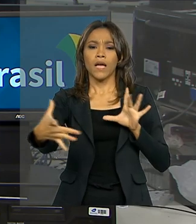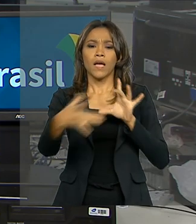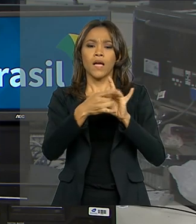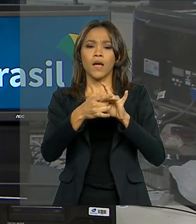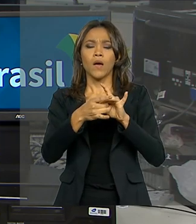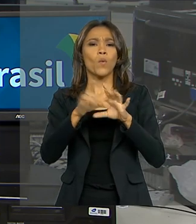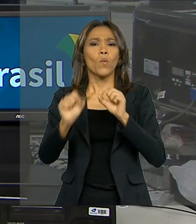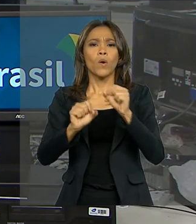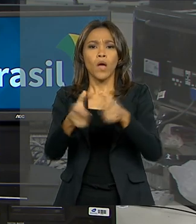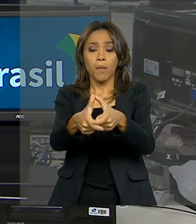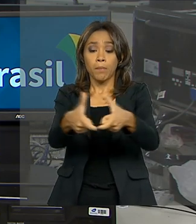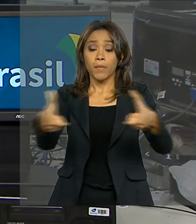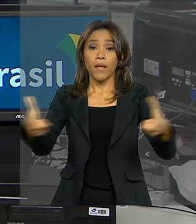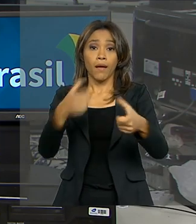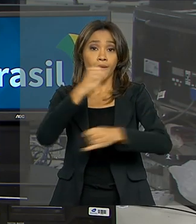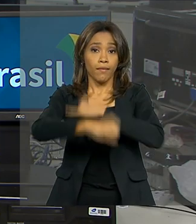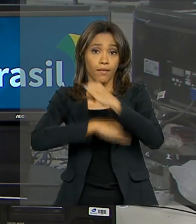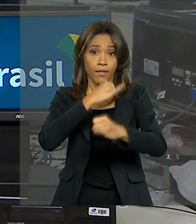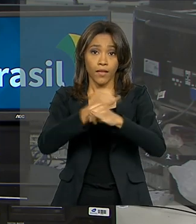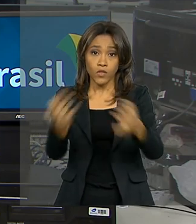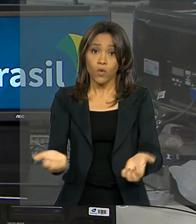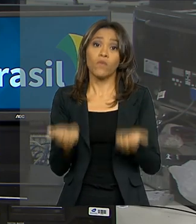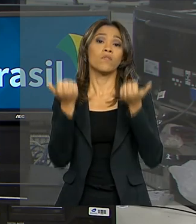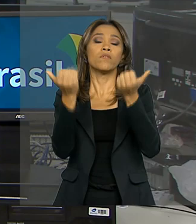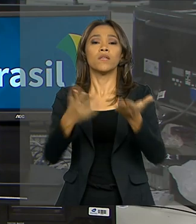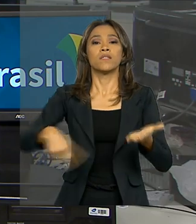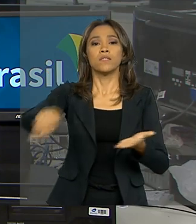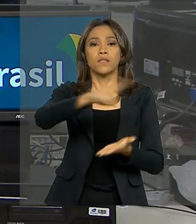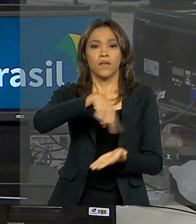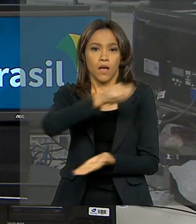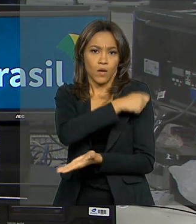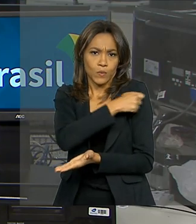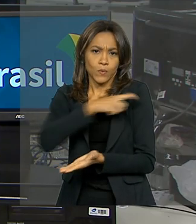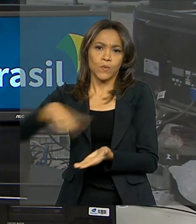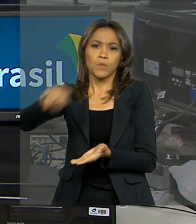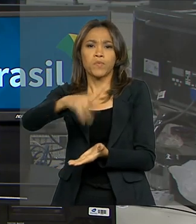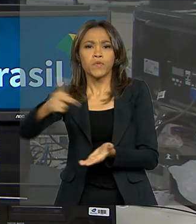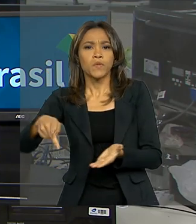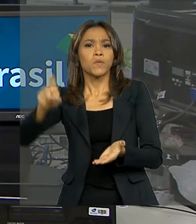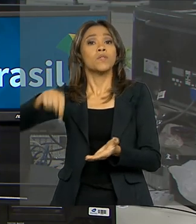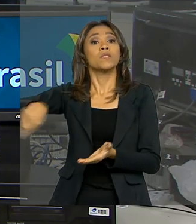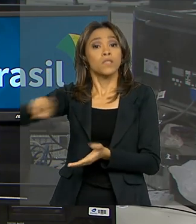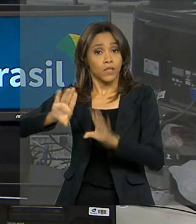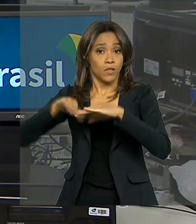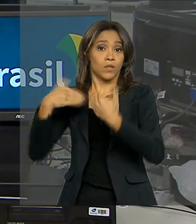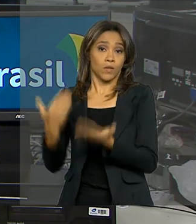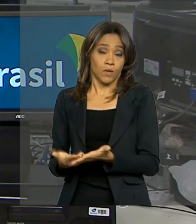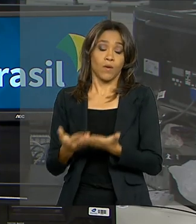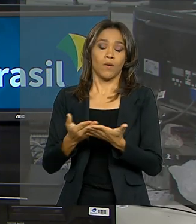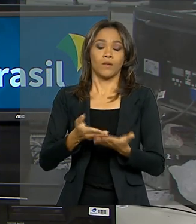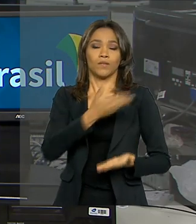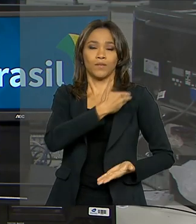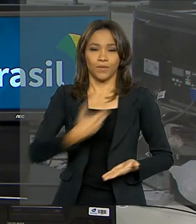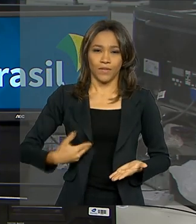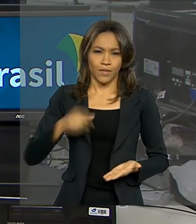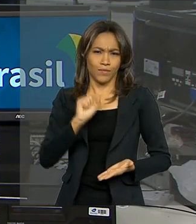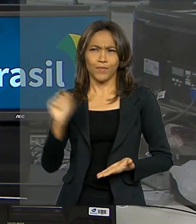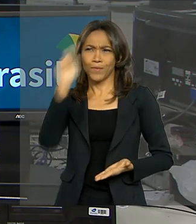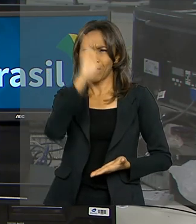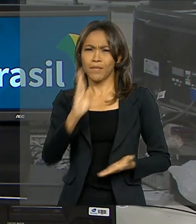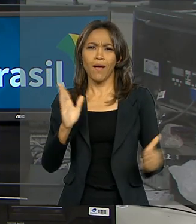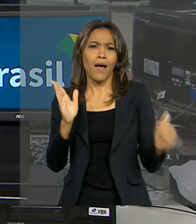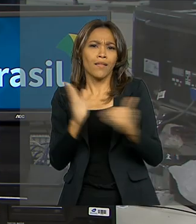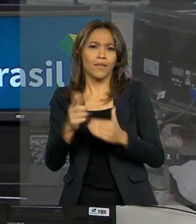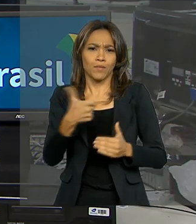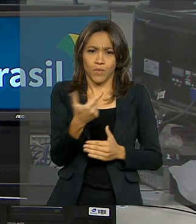que pretende oferecer internet banda larga para alunos e professores de escolas públicas urbanas de todo o Brasil até 2020.